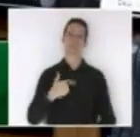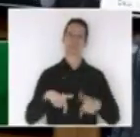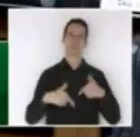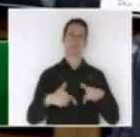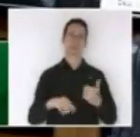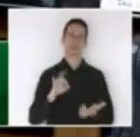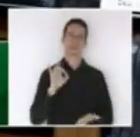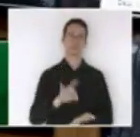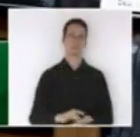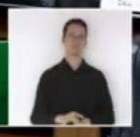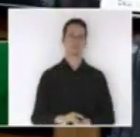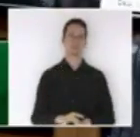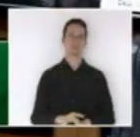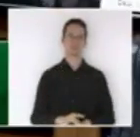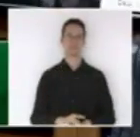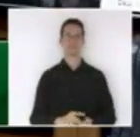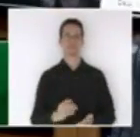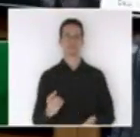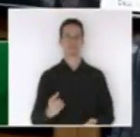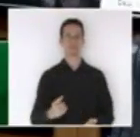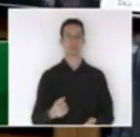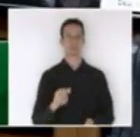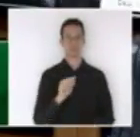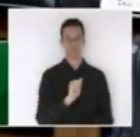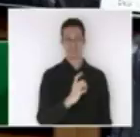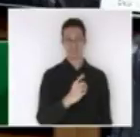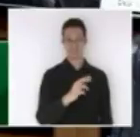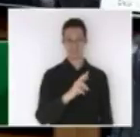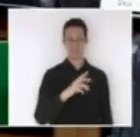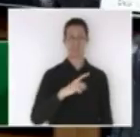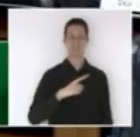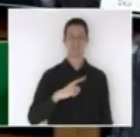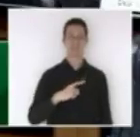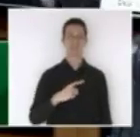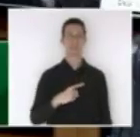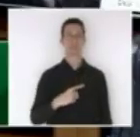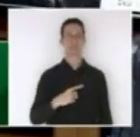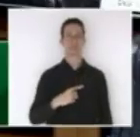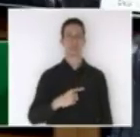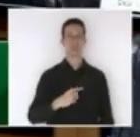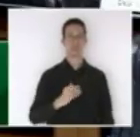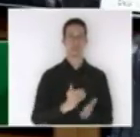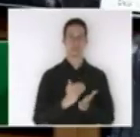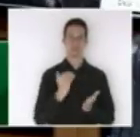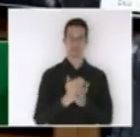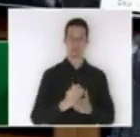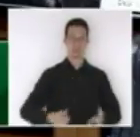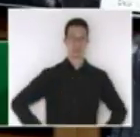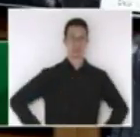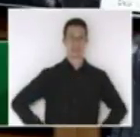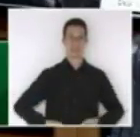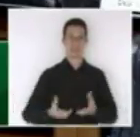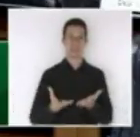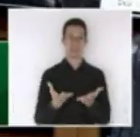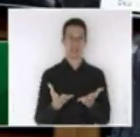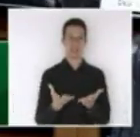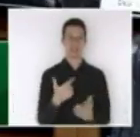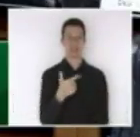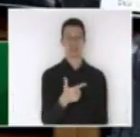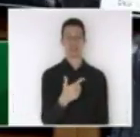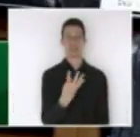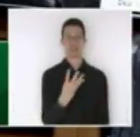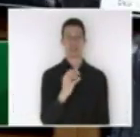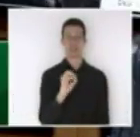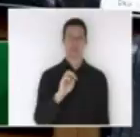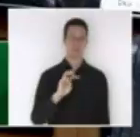O aumento da despesa das secretarias regionais foi de 240 milhões, enquanto a saúde está